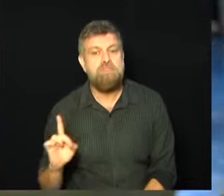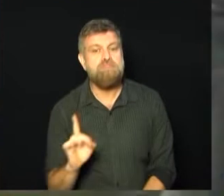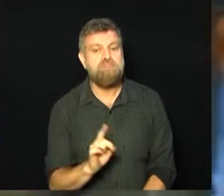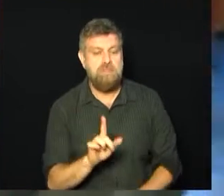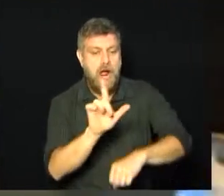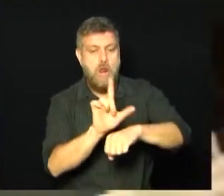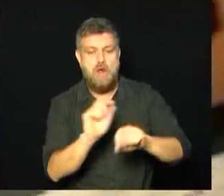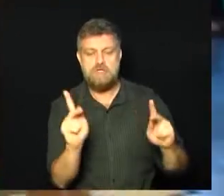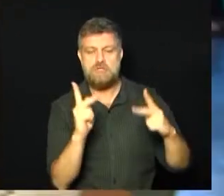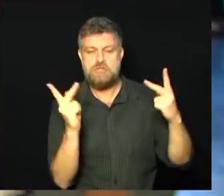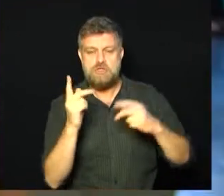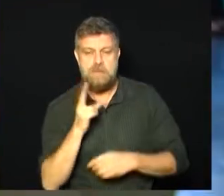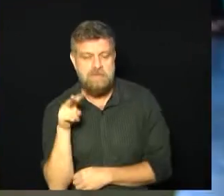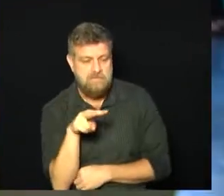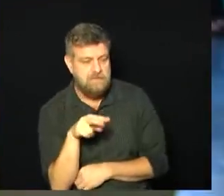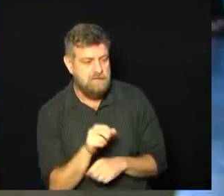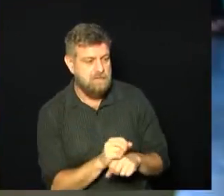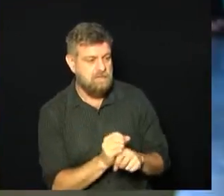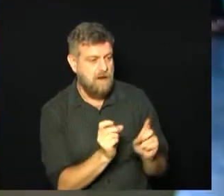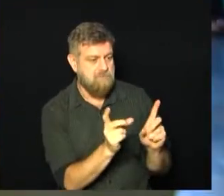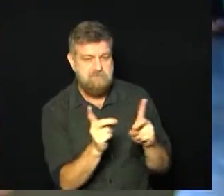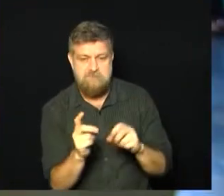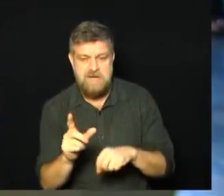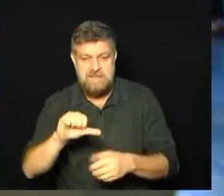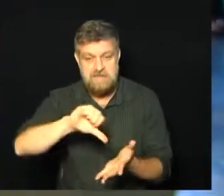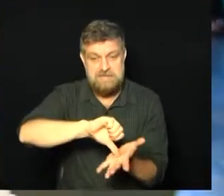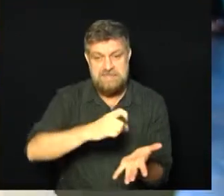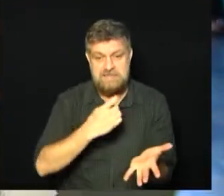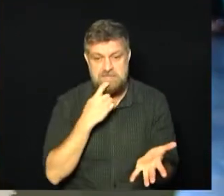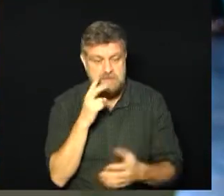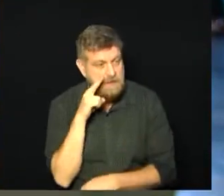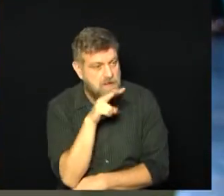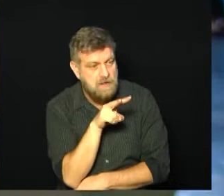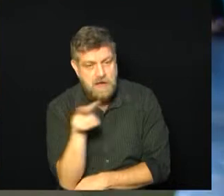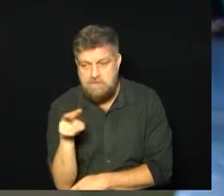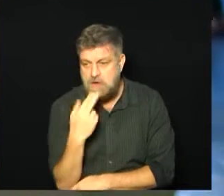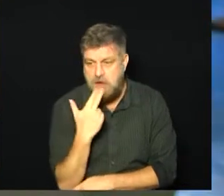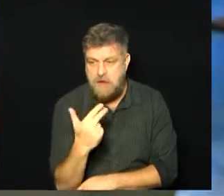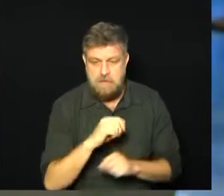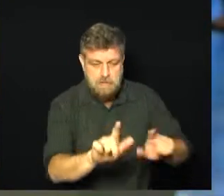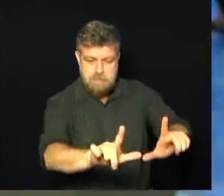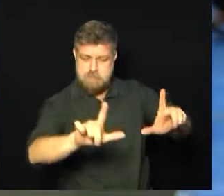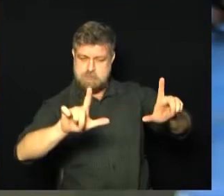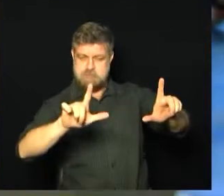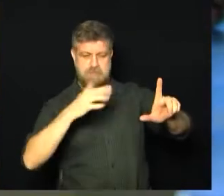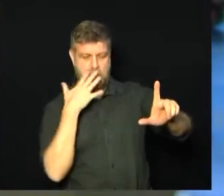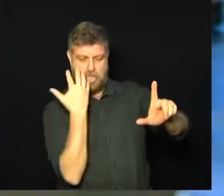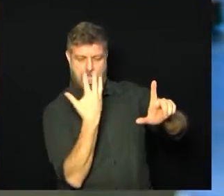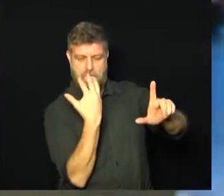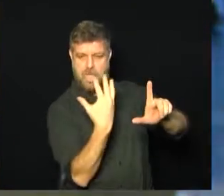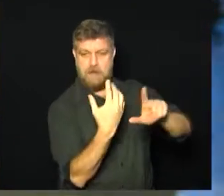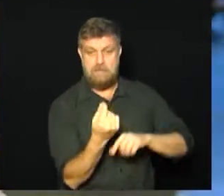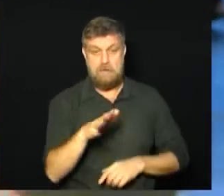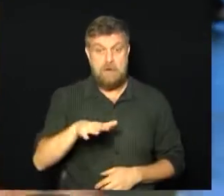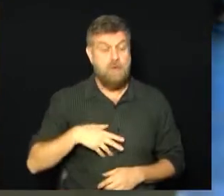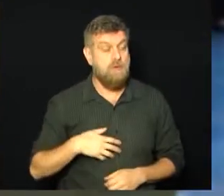algum shopping, comércio central de Campinas, viu ali em cores bem brilhantes, cores vivas, é uma promoção e falou: